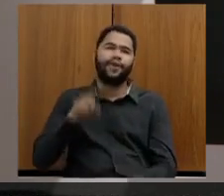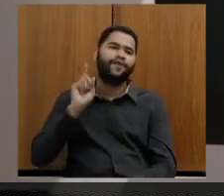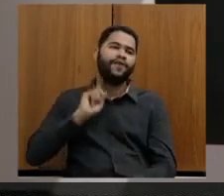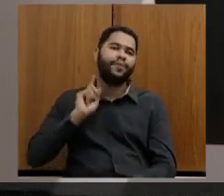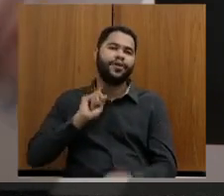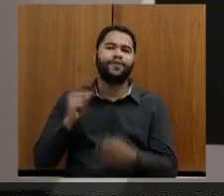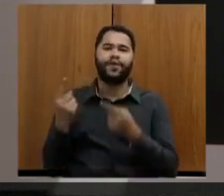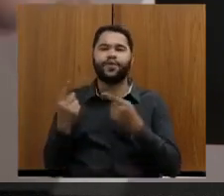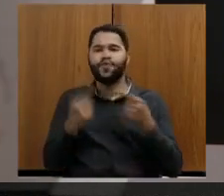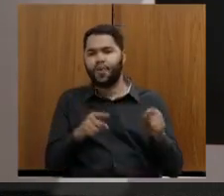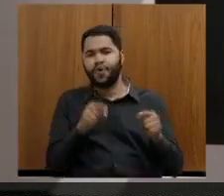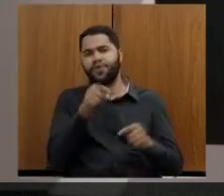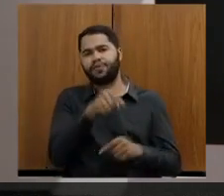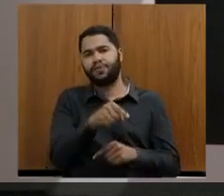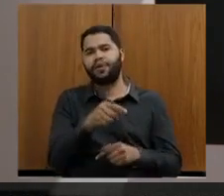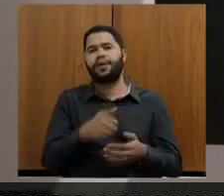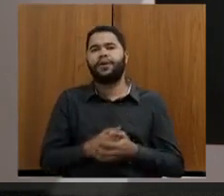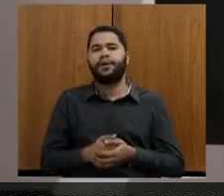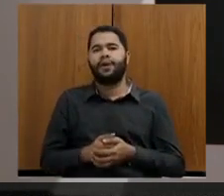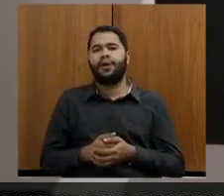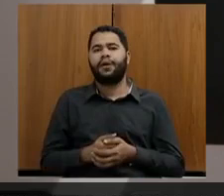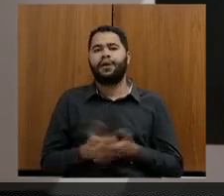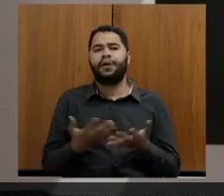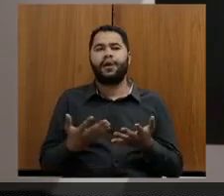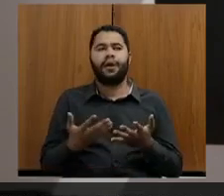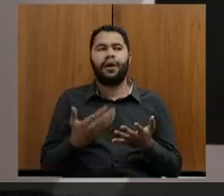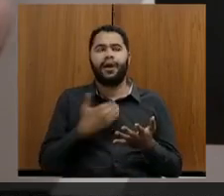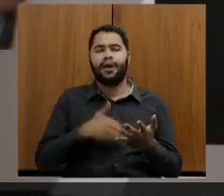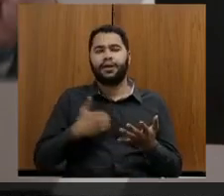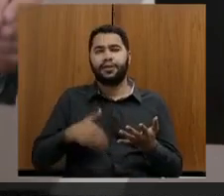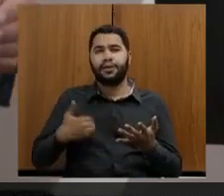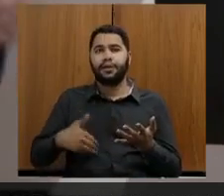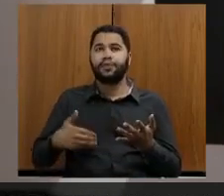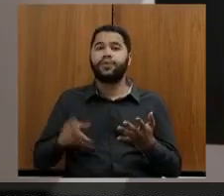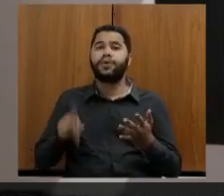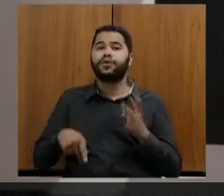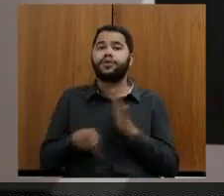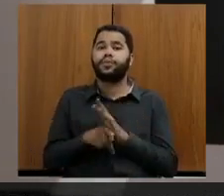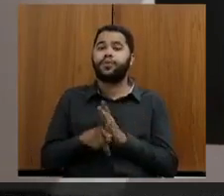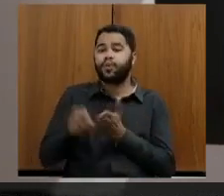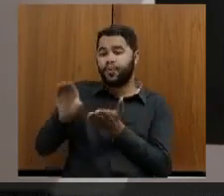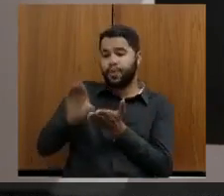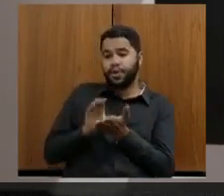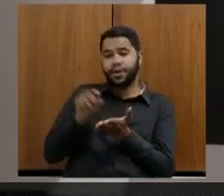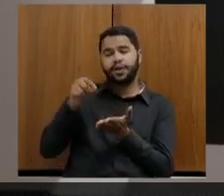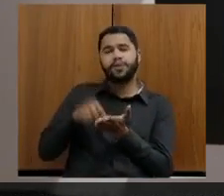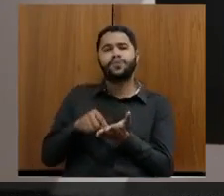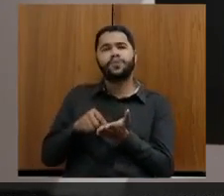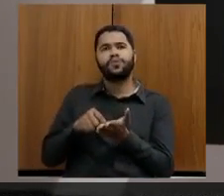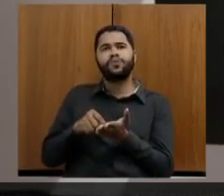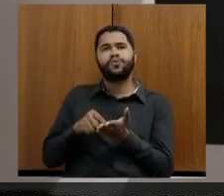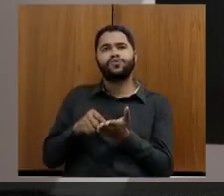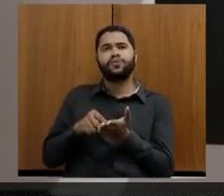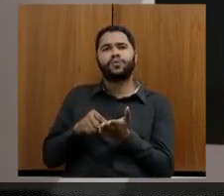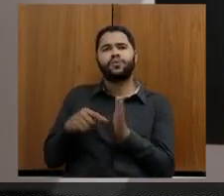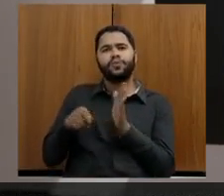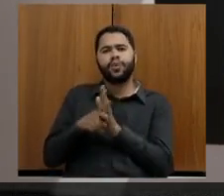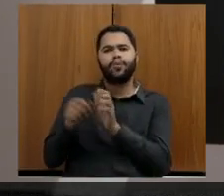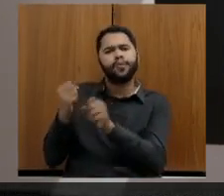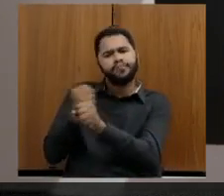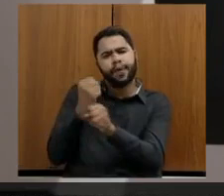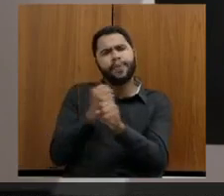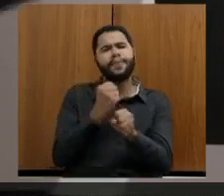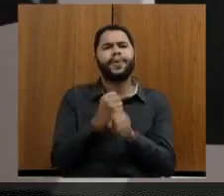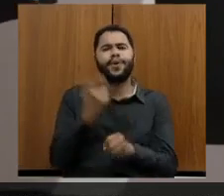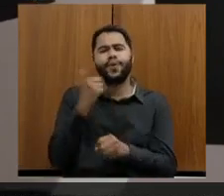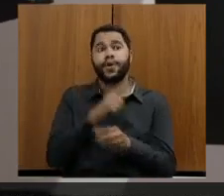o Atlético que ia ao Deputado sargento Rodrigues que não dessa comissão que esse recurso possa levar a conclusão dessa obra